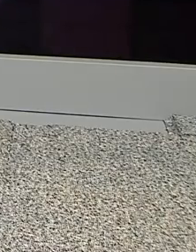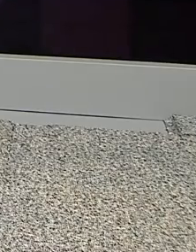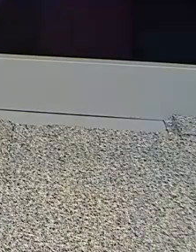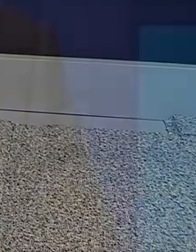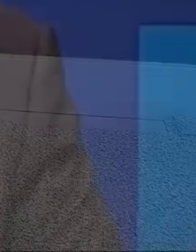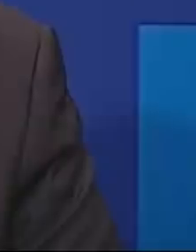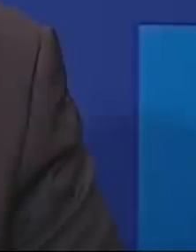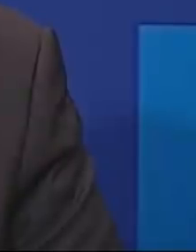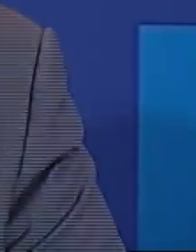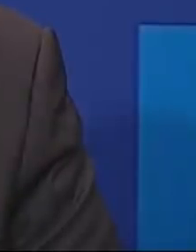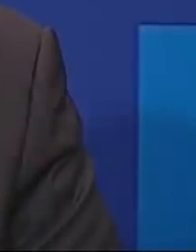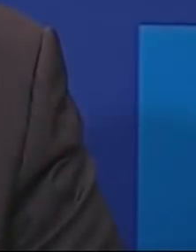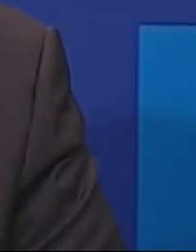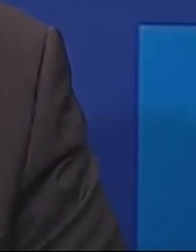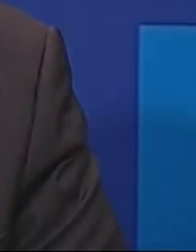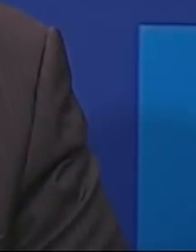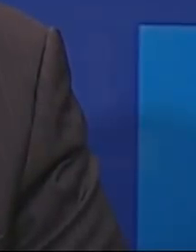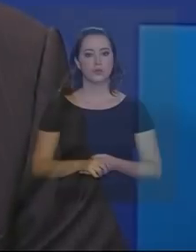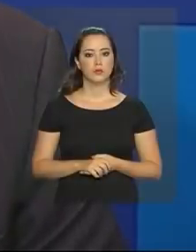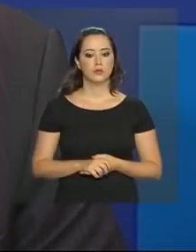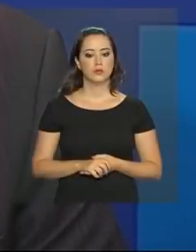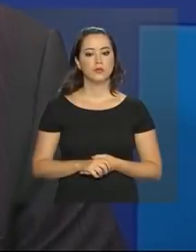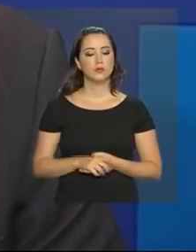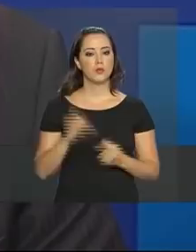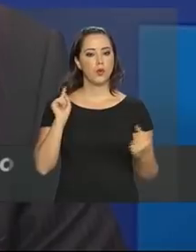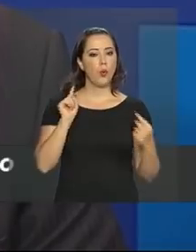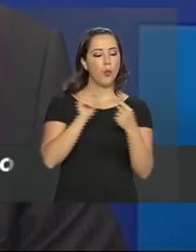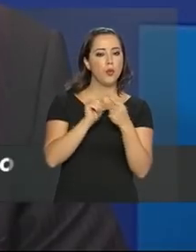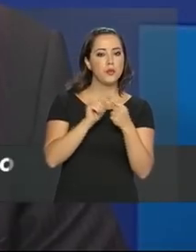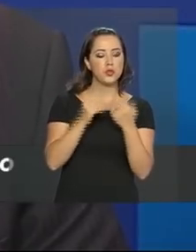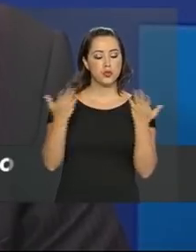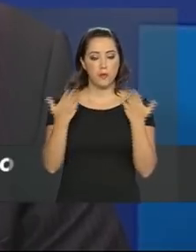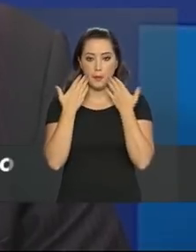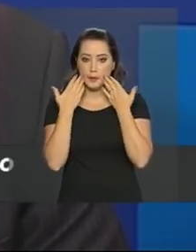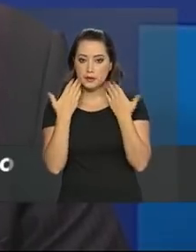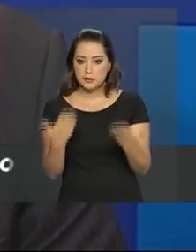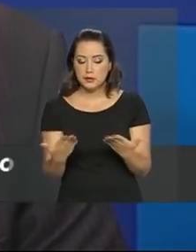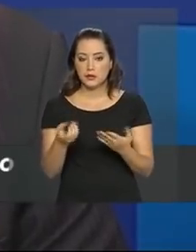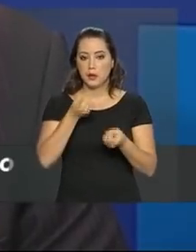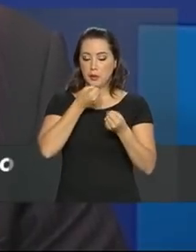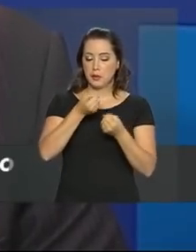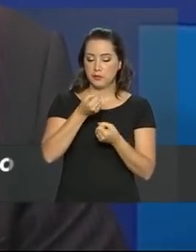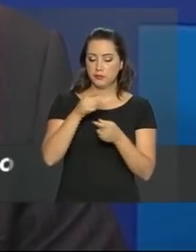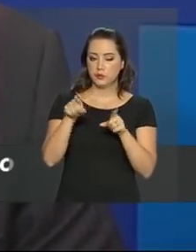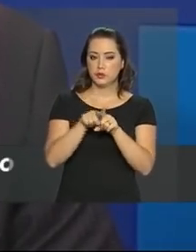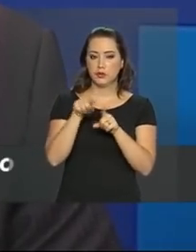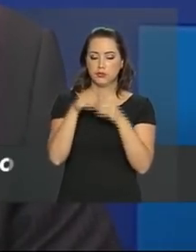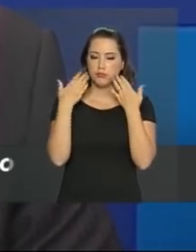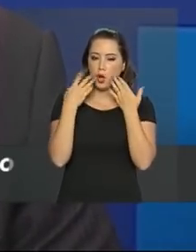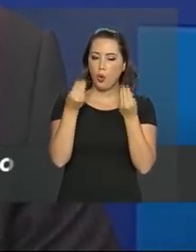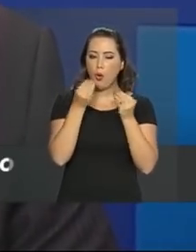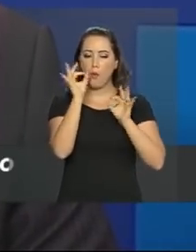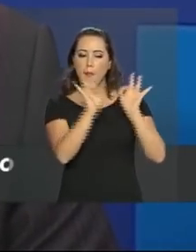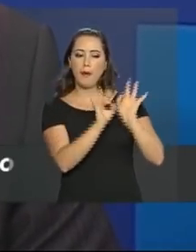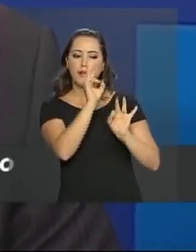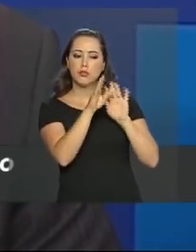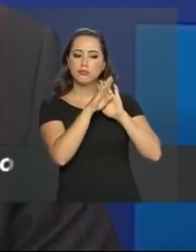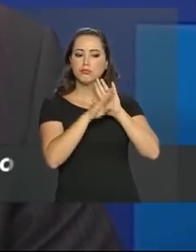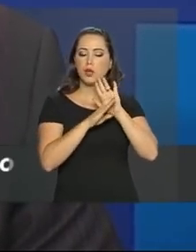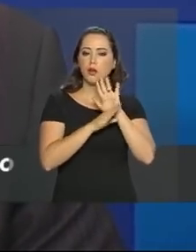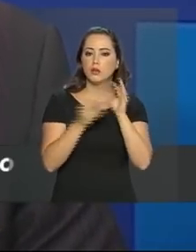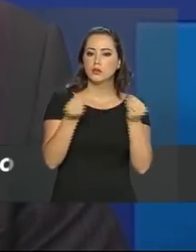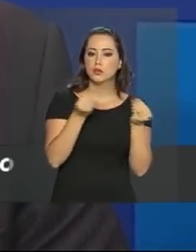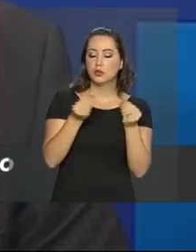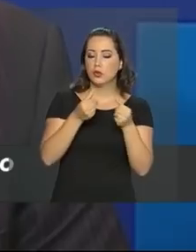o objetivo de hoje aqui é a professora marinez apresentar junto com a equipe aqui como é que está o planejamento como estão as